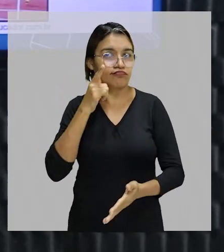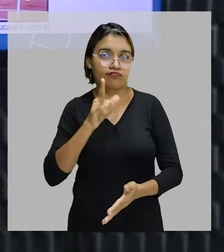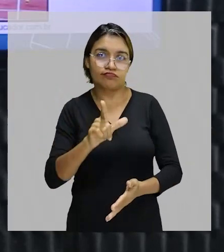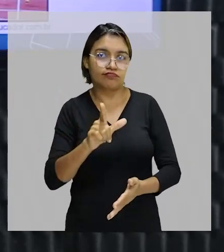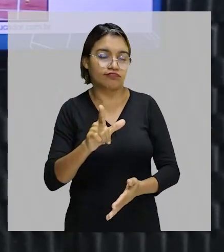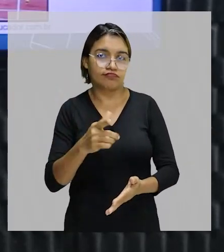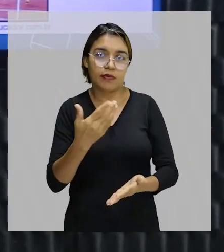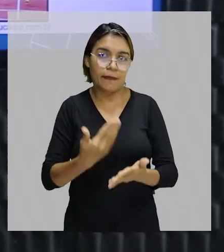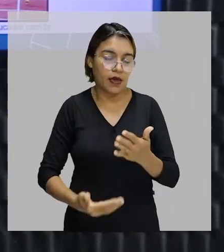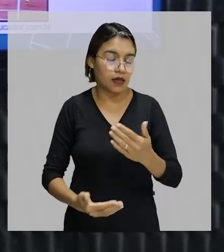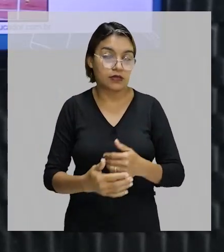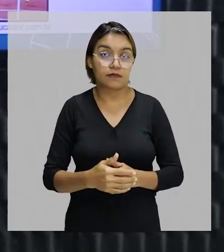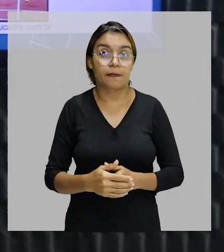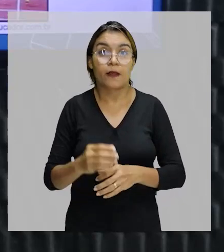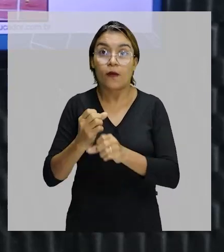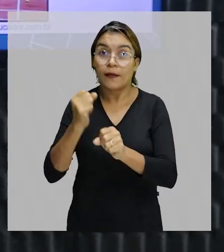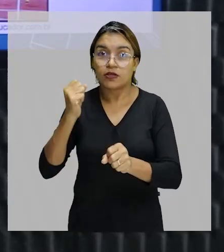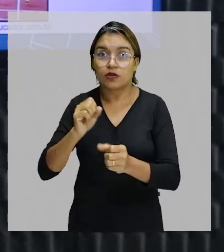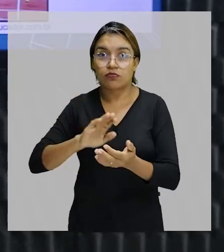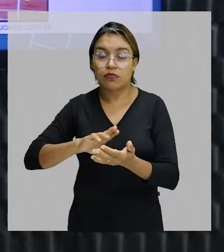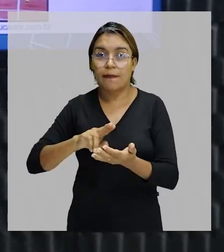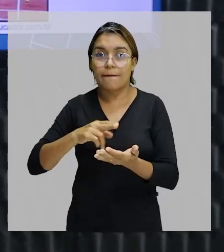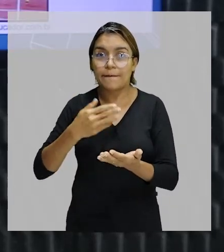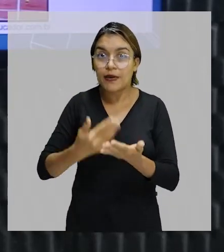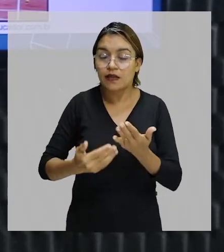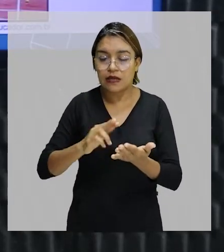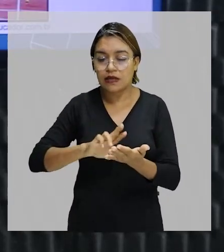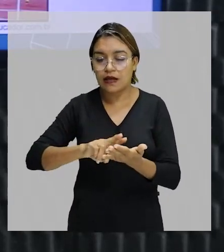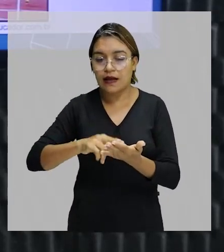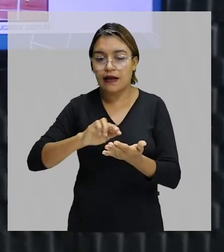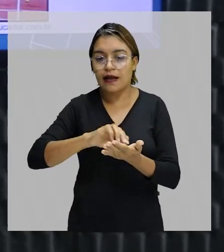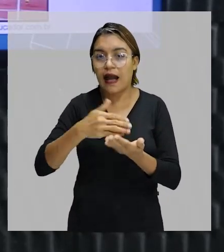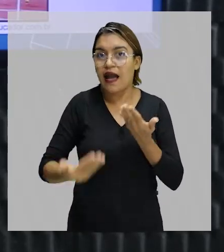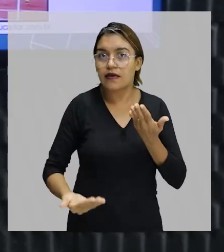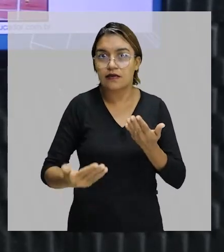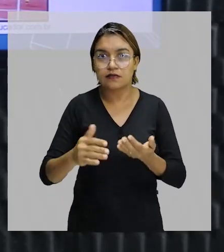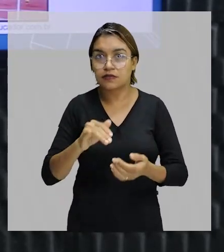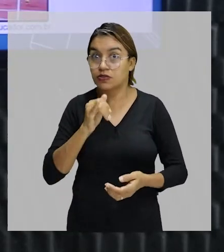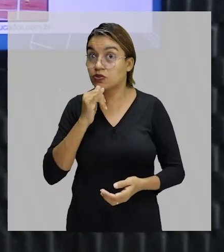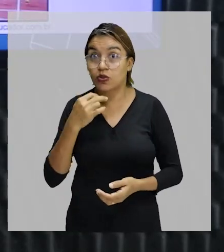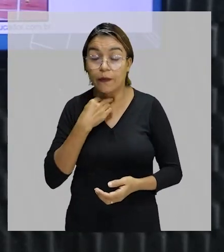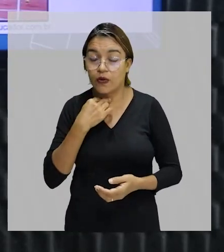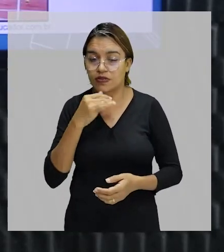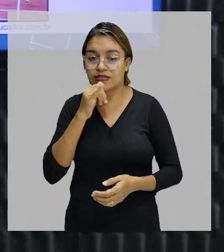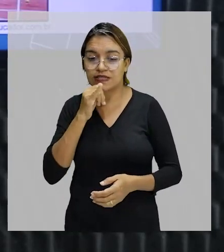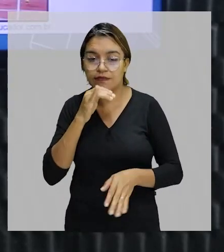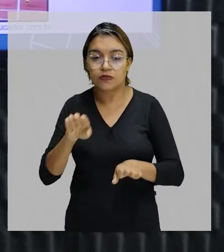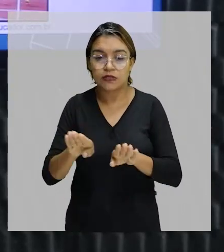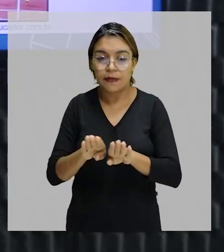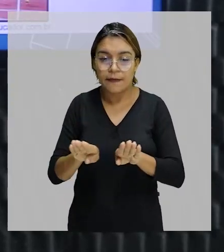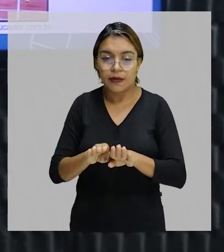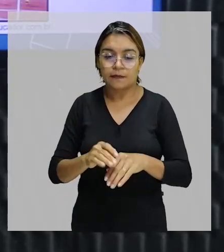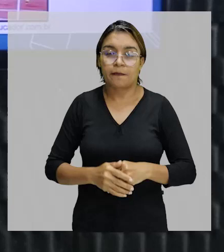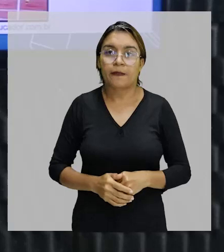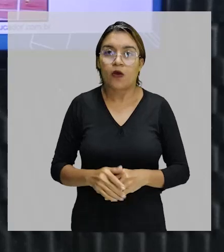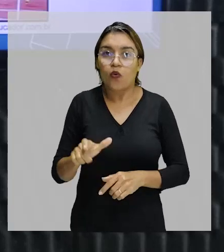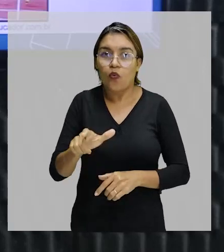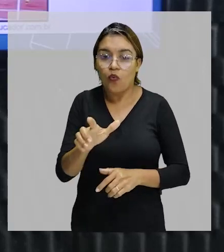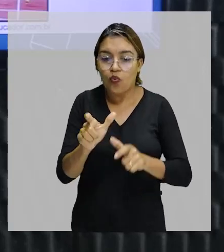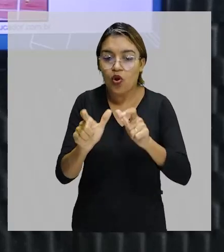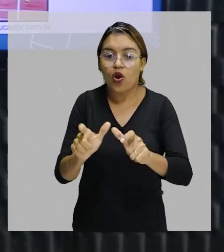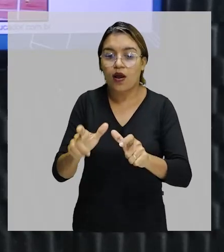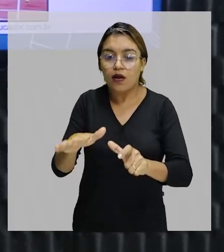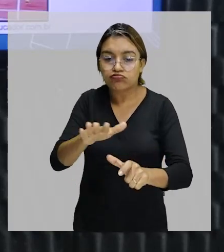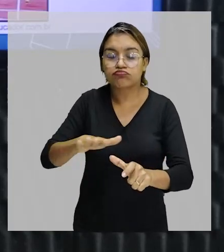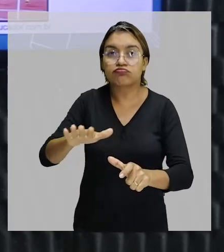O bastão não pode cair. Aí no revezamento existe uma regrinha que é a zona de passagem do bastão, que ela